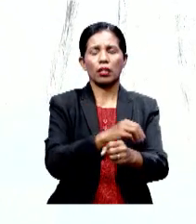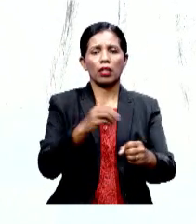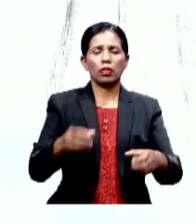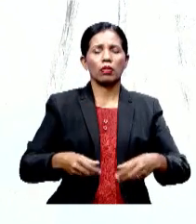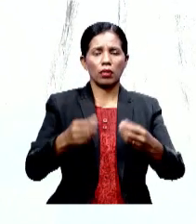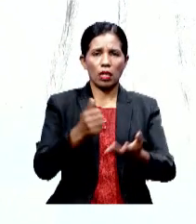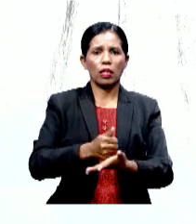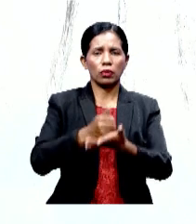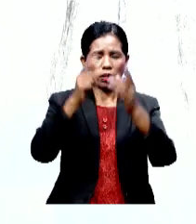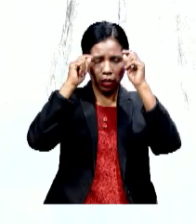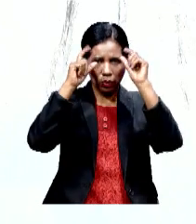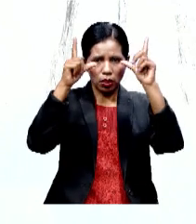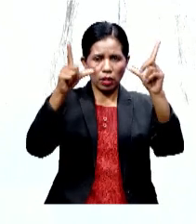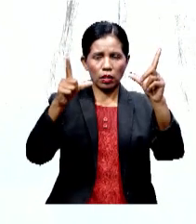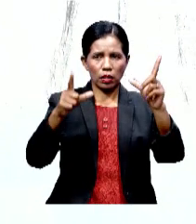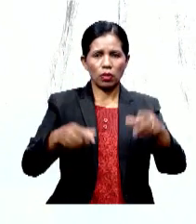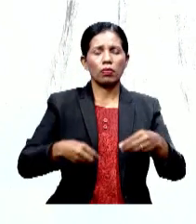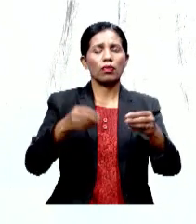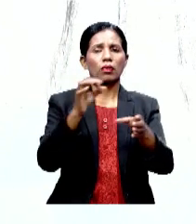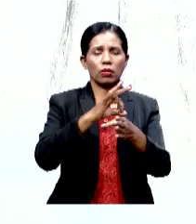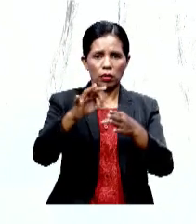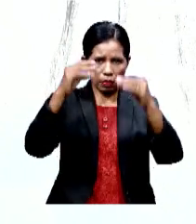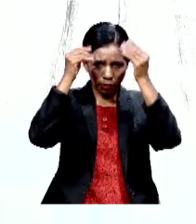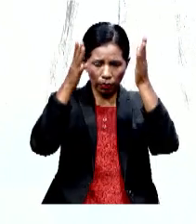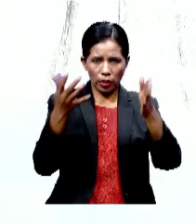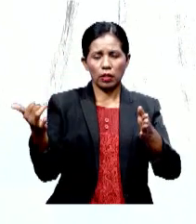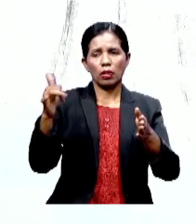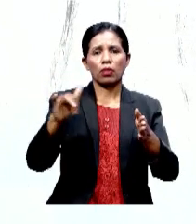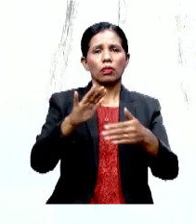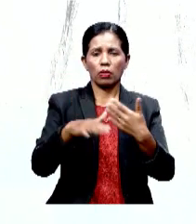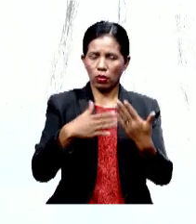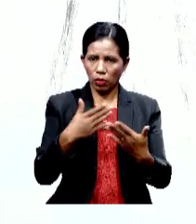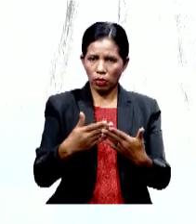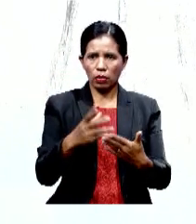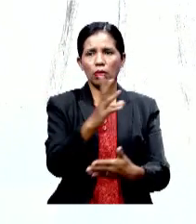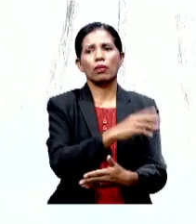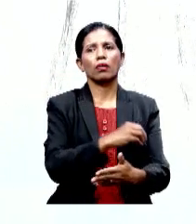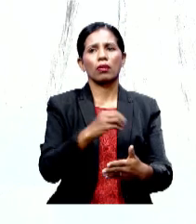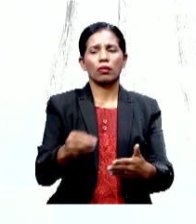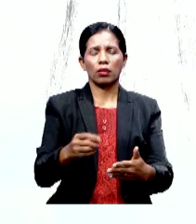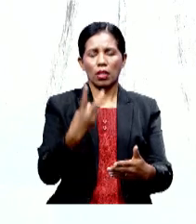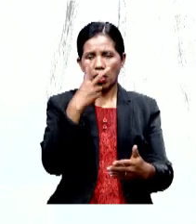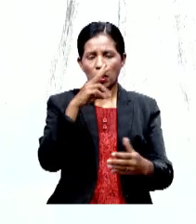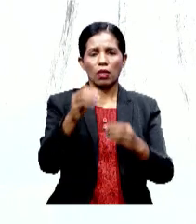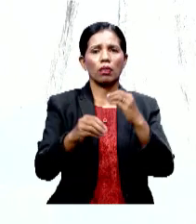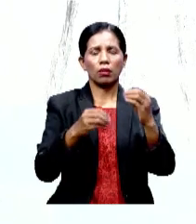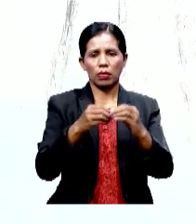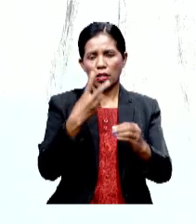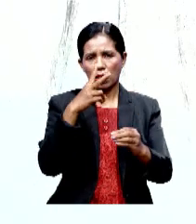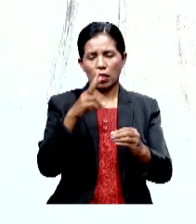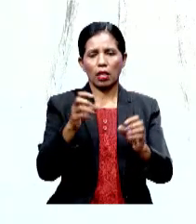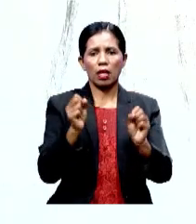ajudar Timor-Leste na formação de professores, basicamente. Falamos também da possibilidade